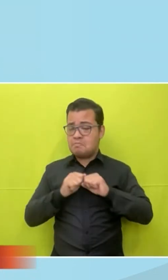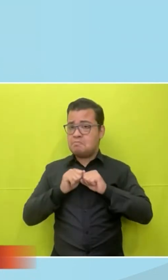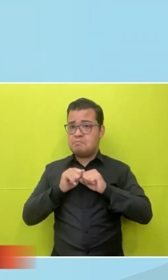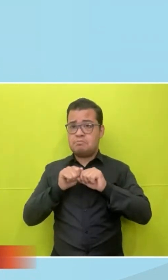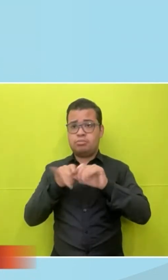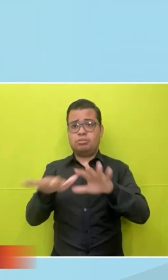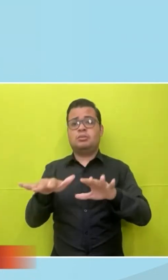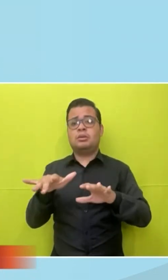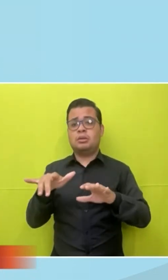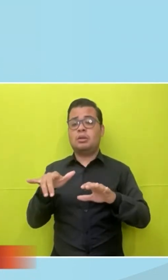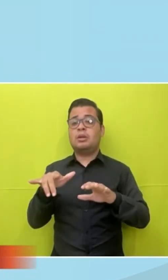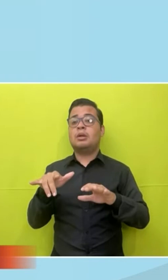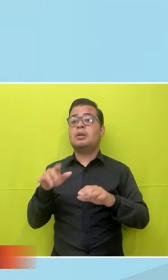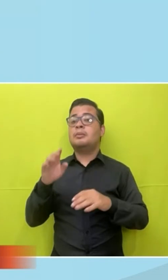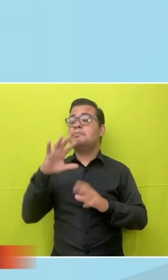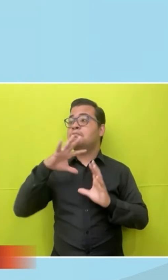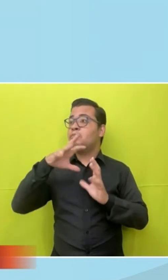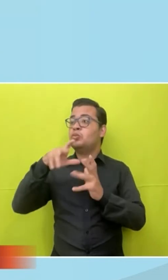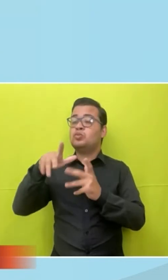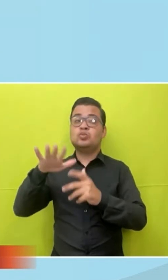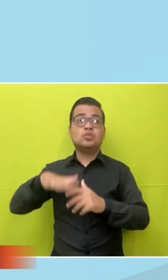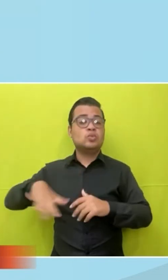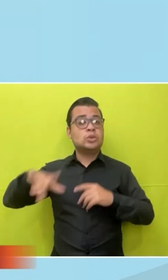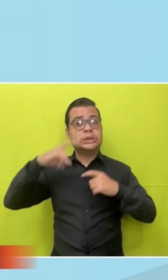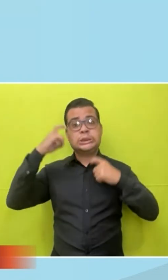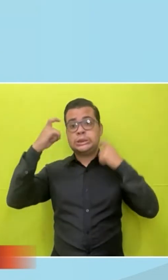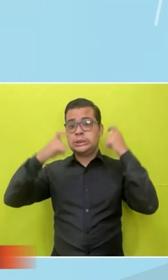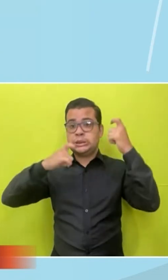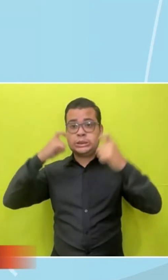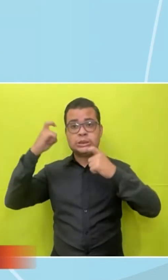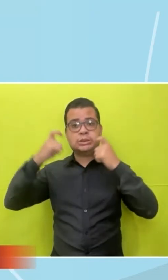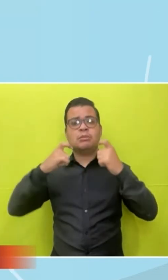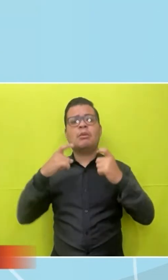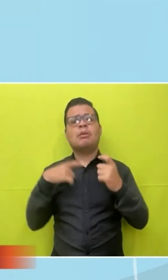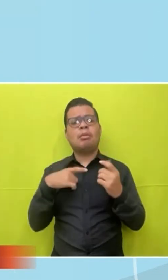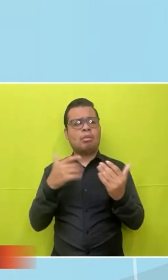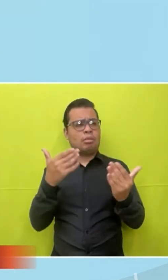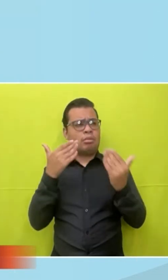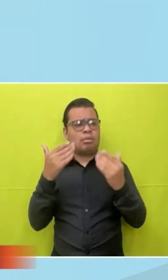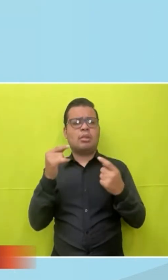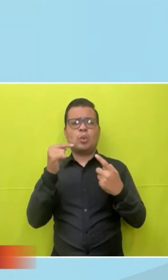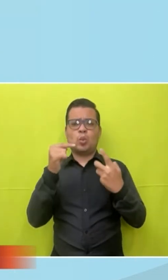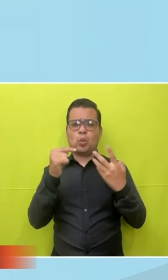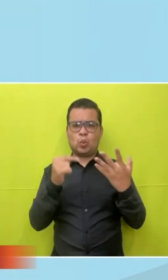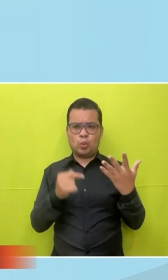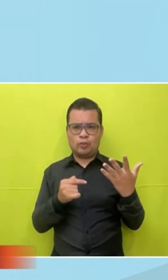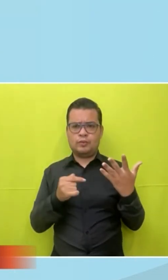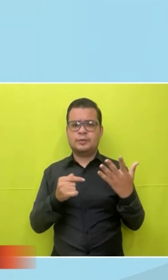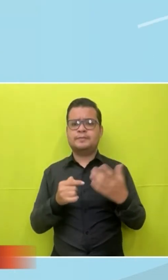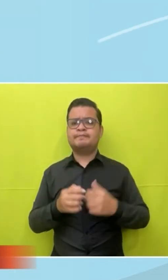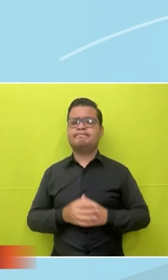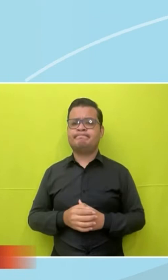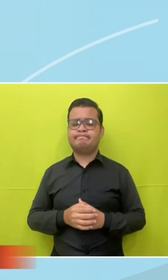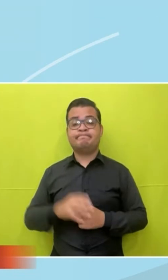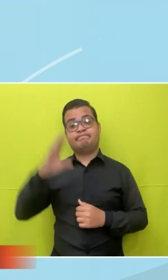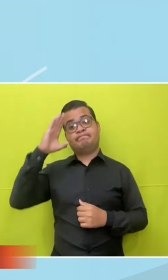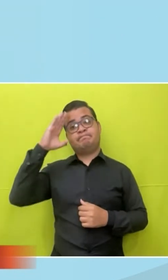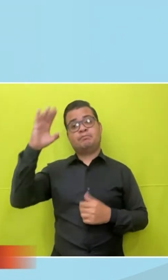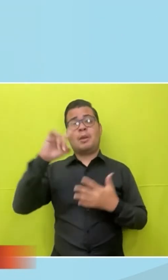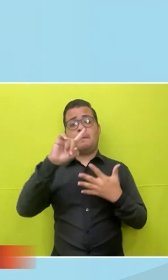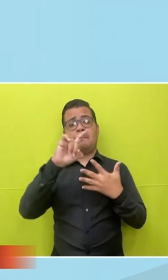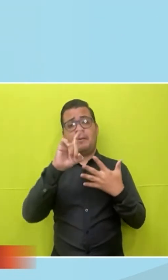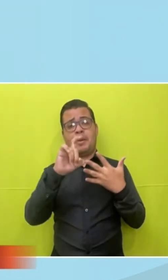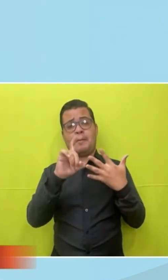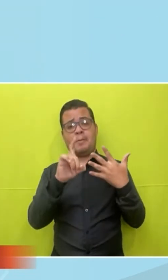de saúde de todo o mundo, ainda gera muitas dúvidas. A principal hipótese que está sendo estudada